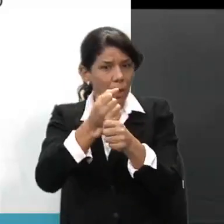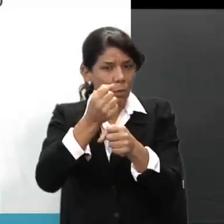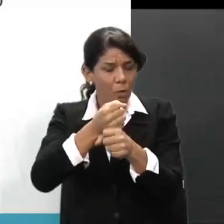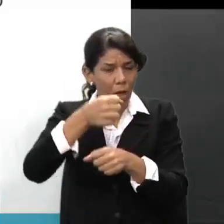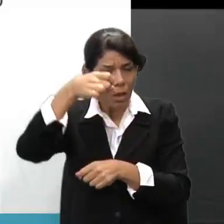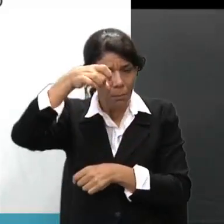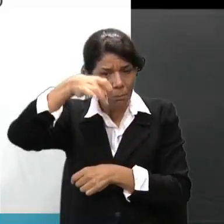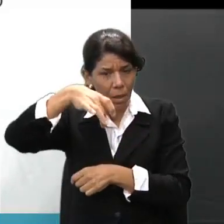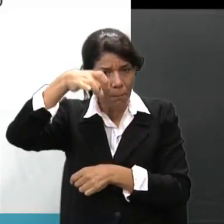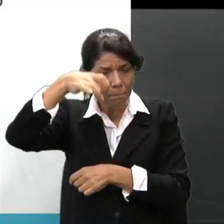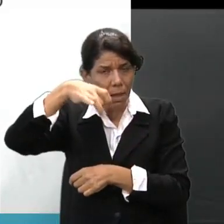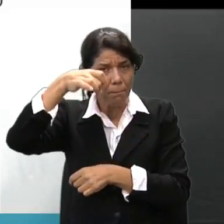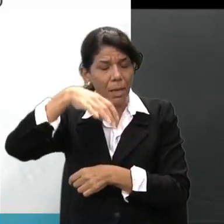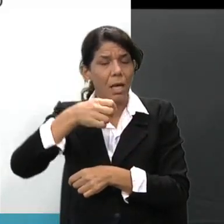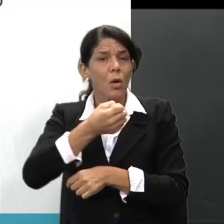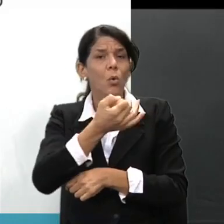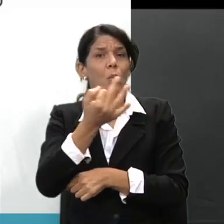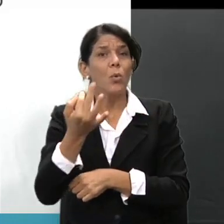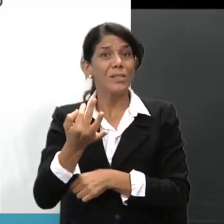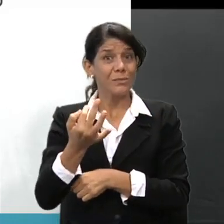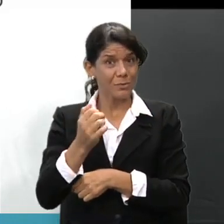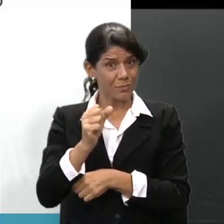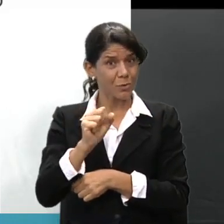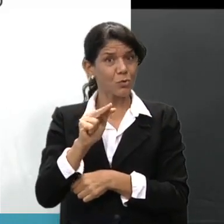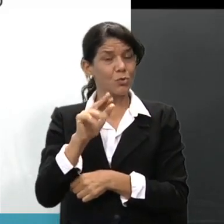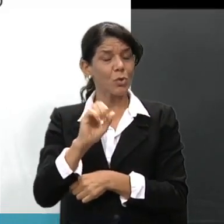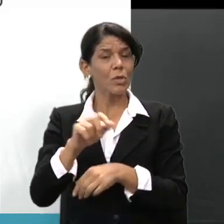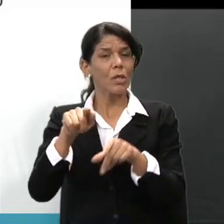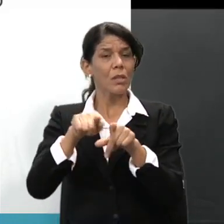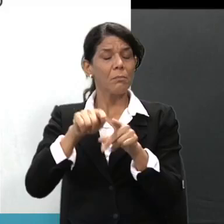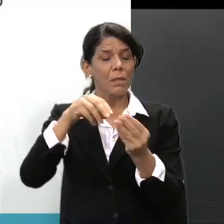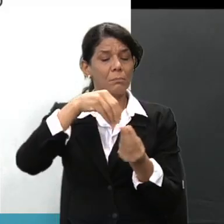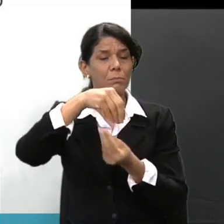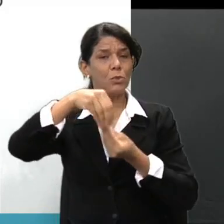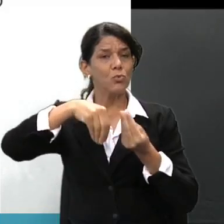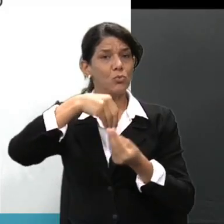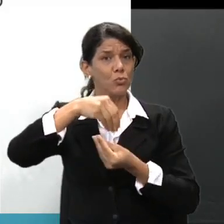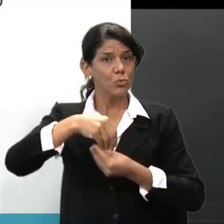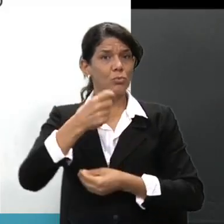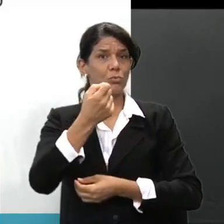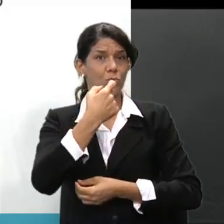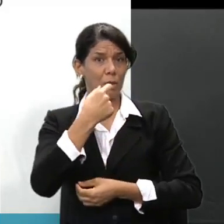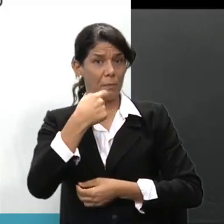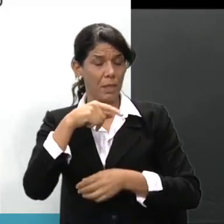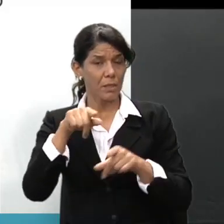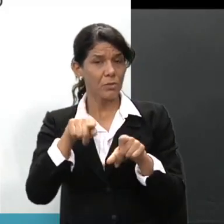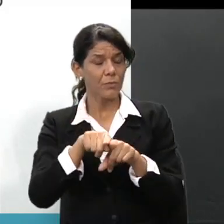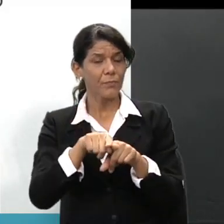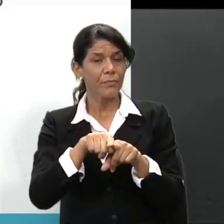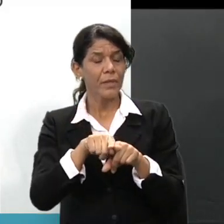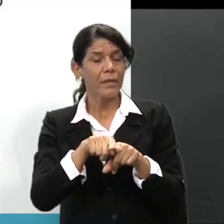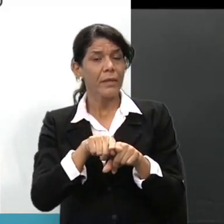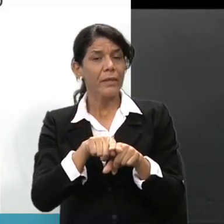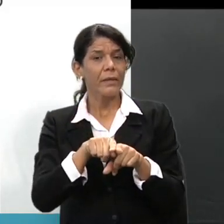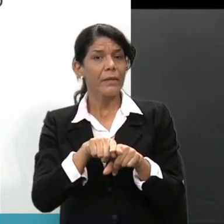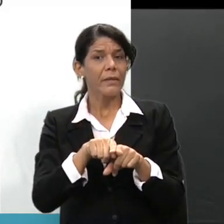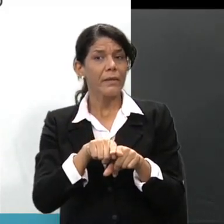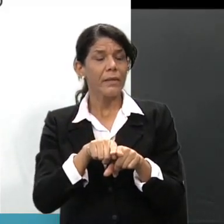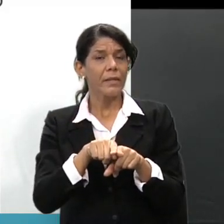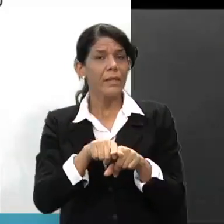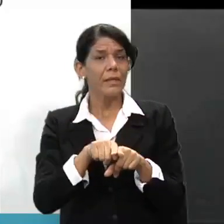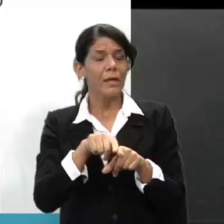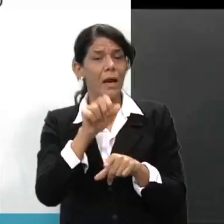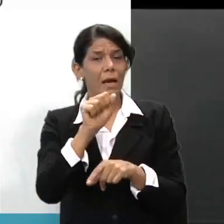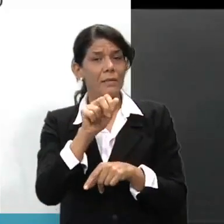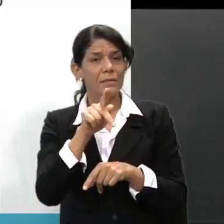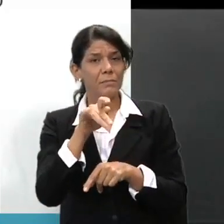soro, diluição desses medicamentos, aspiração e também